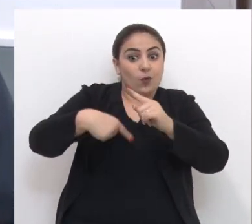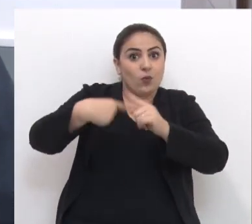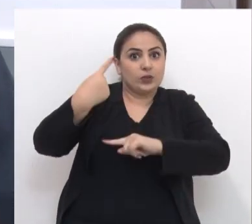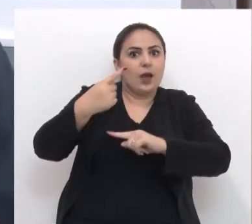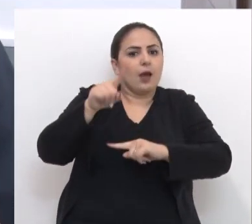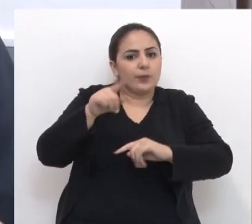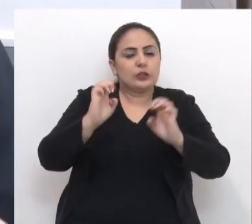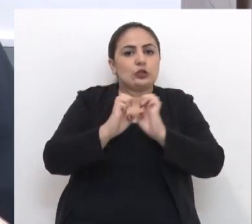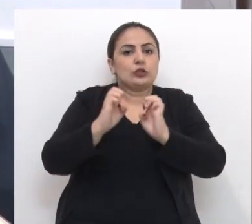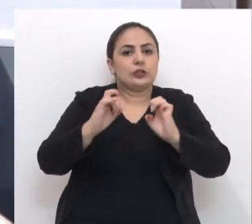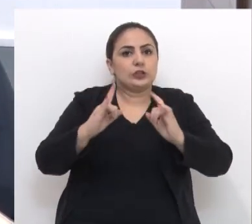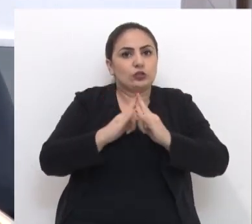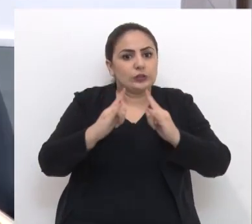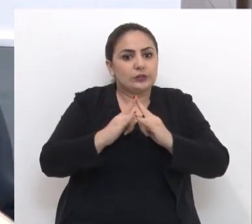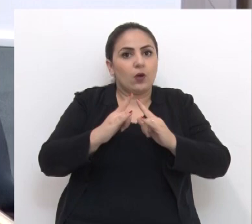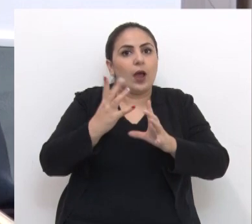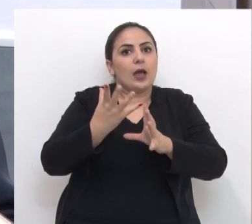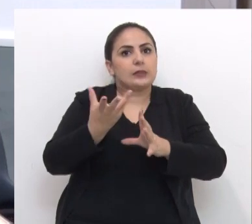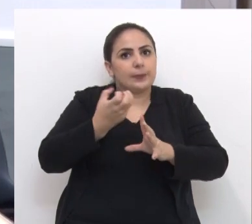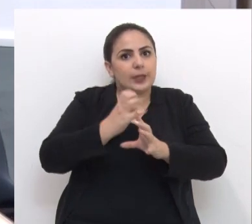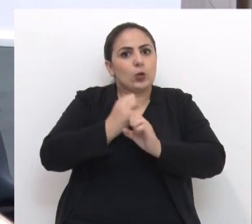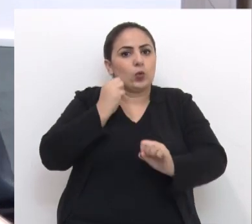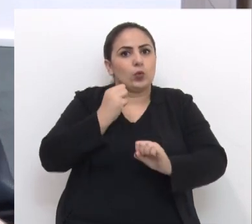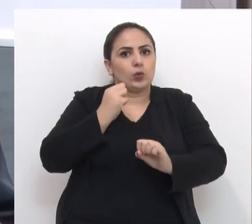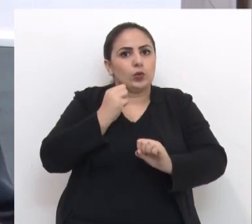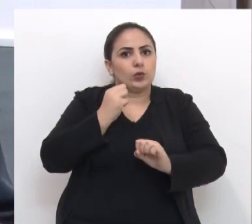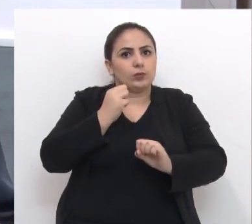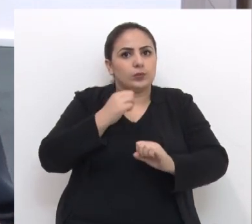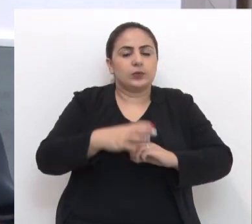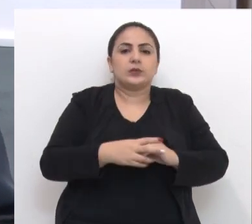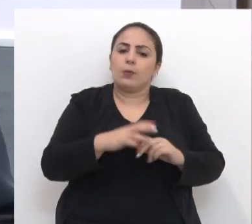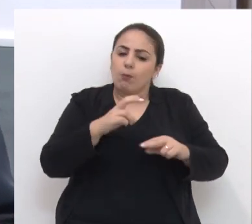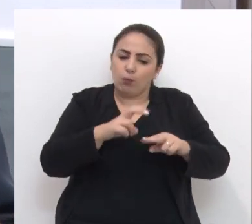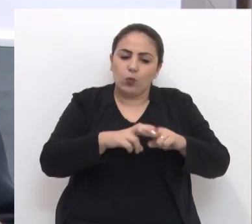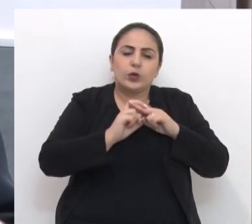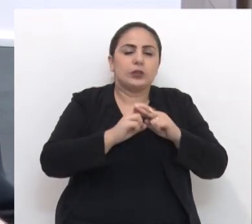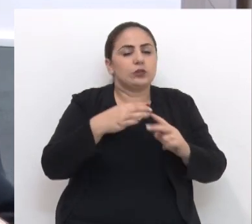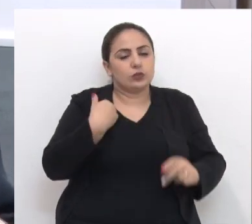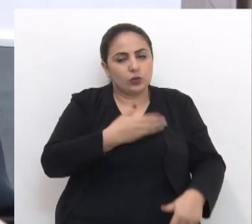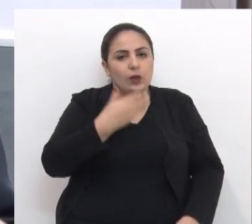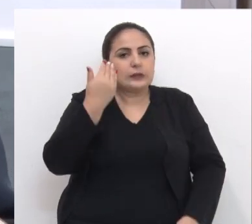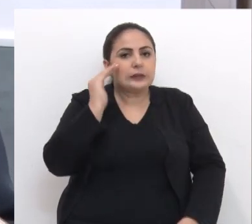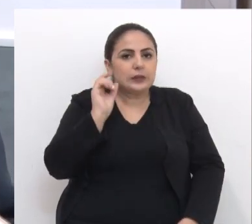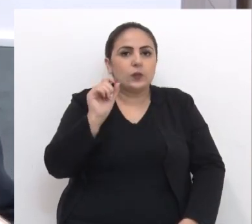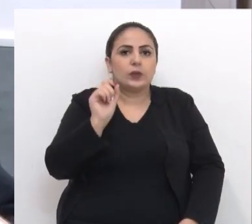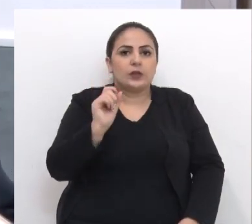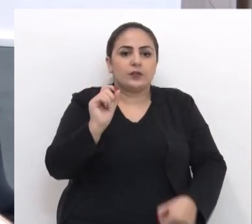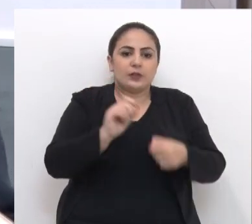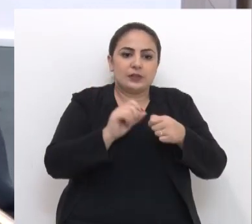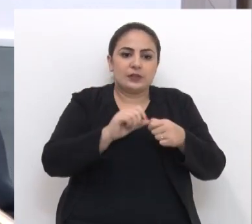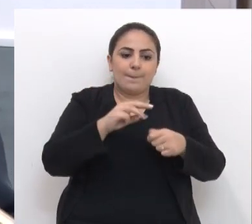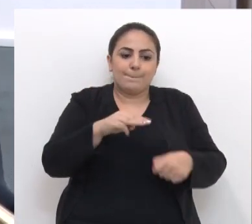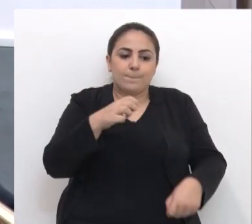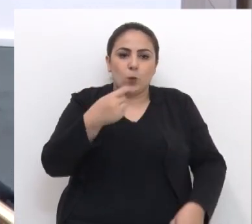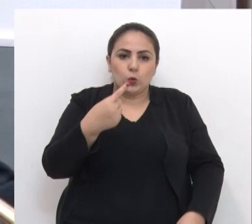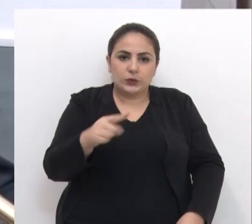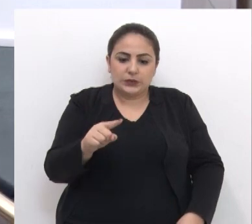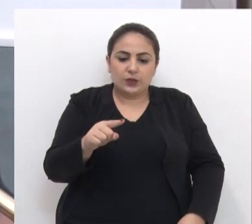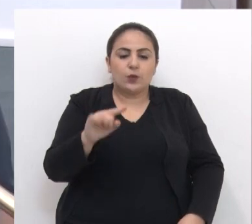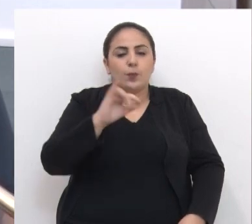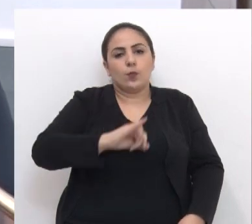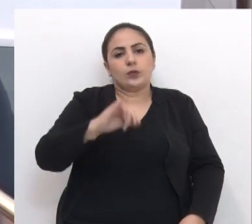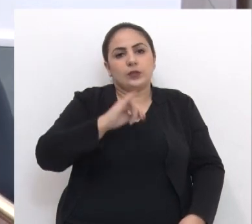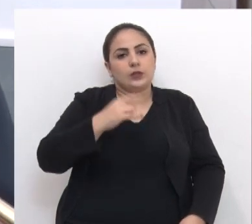é uma instituição que dá lucro aos cofres da nação. Então, nós entendemos e fizemos essa moção. Foi